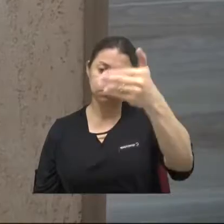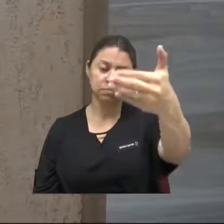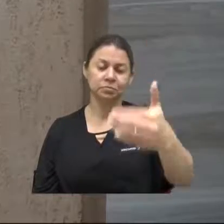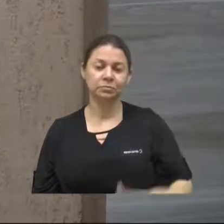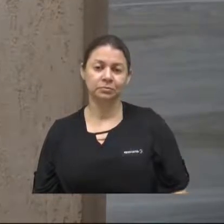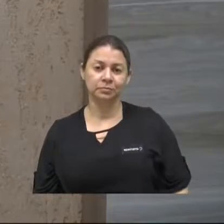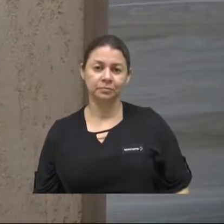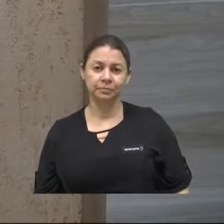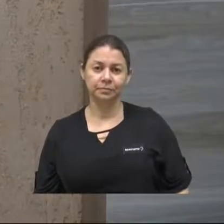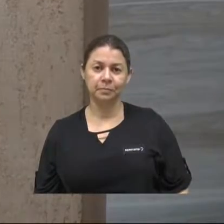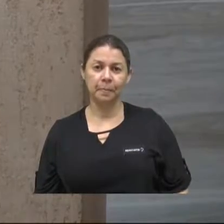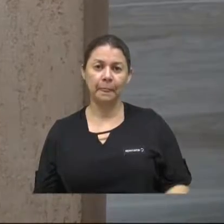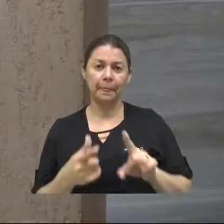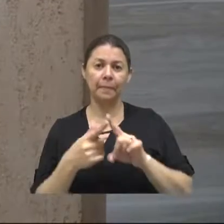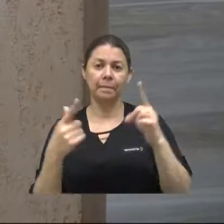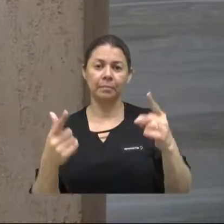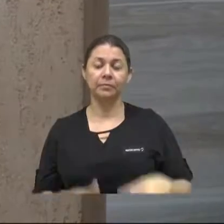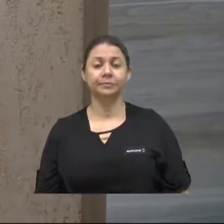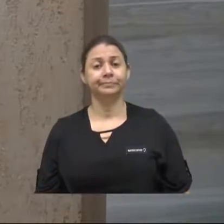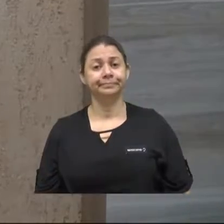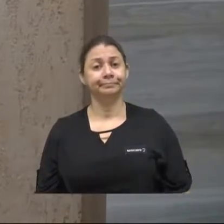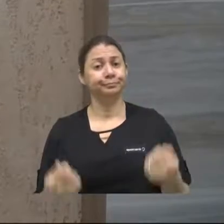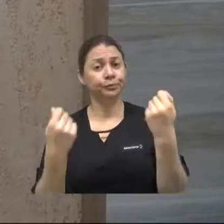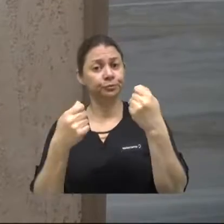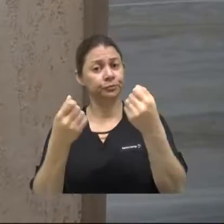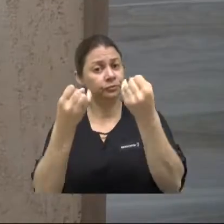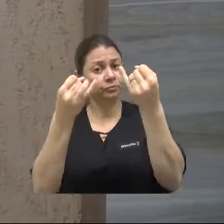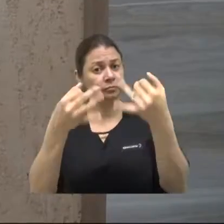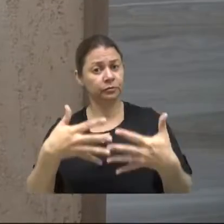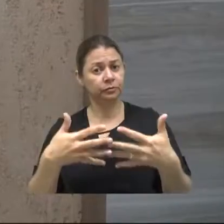falar, senhor presidente, que